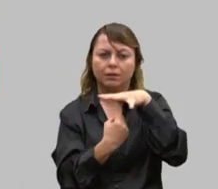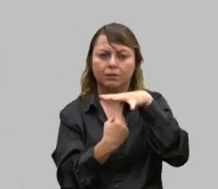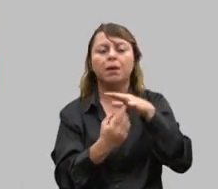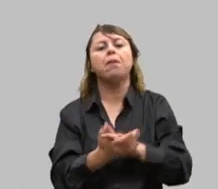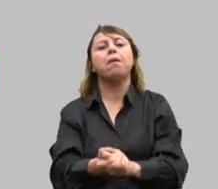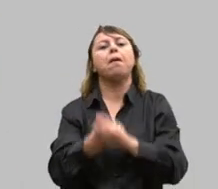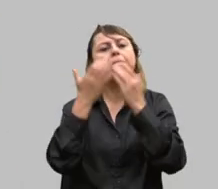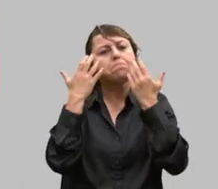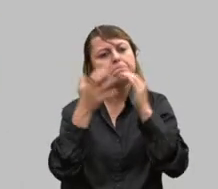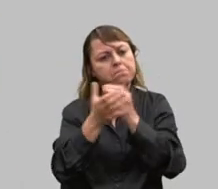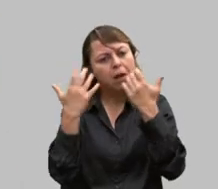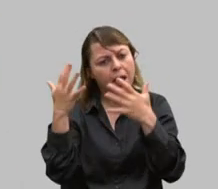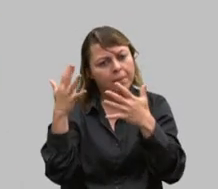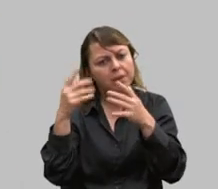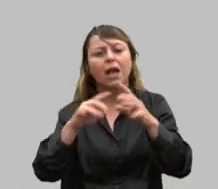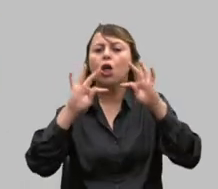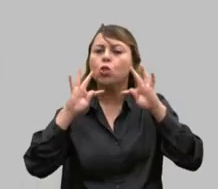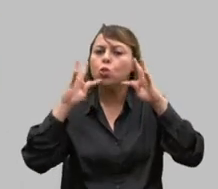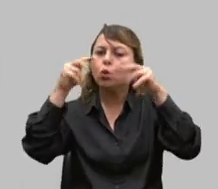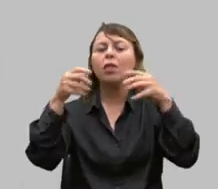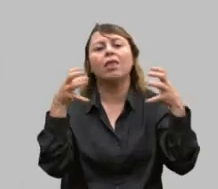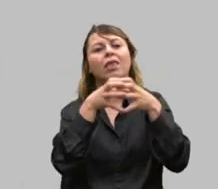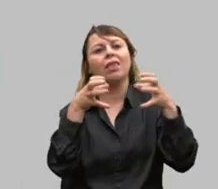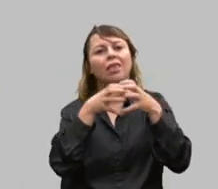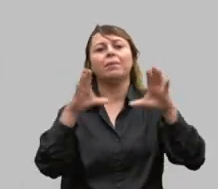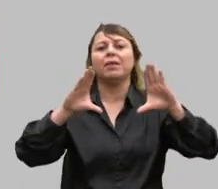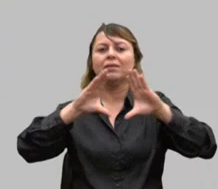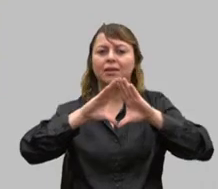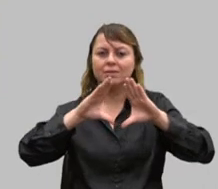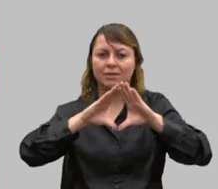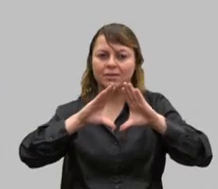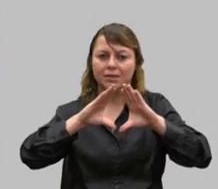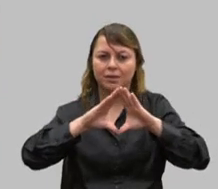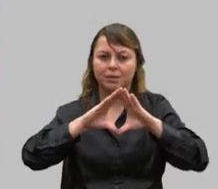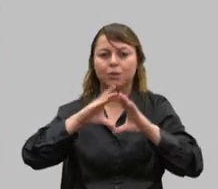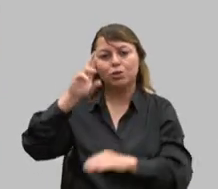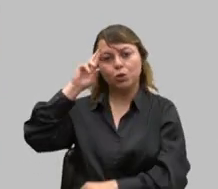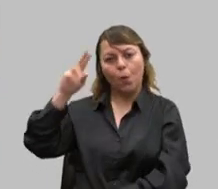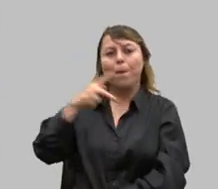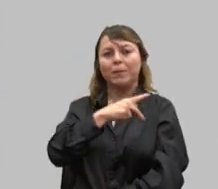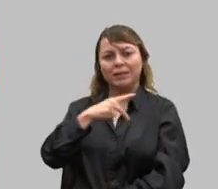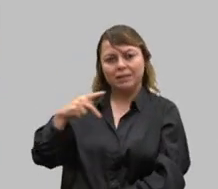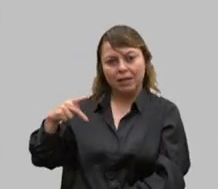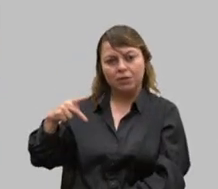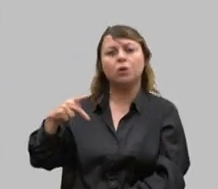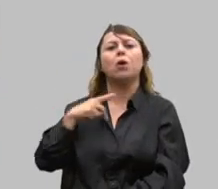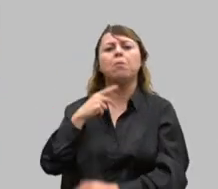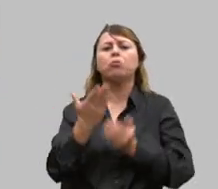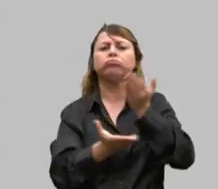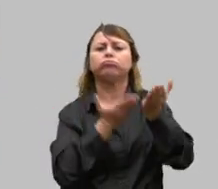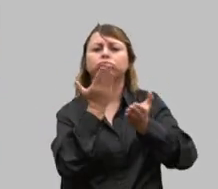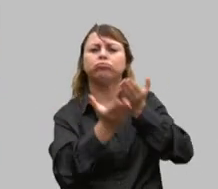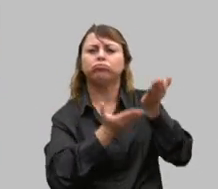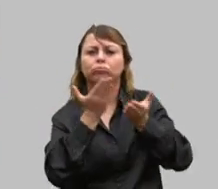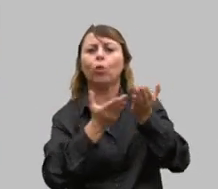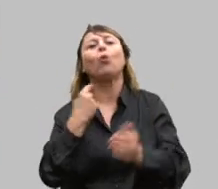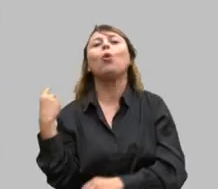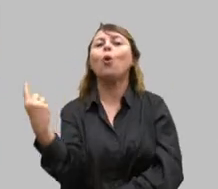a toda equipe da Assembleia senhor presidente pelo trato conosco